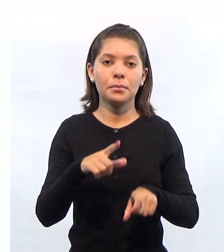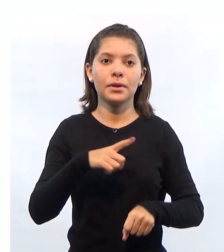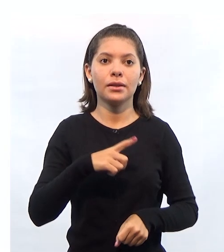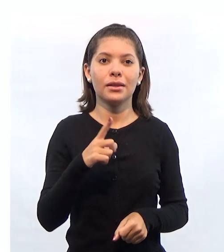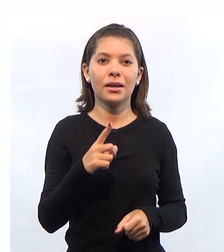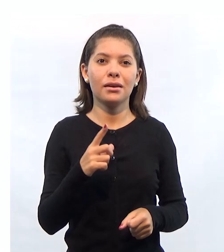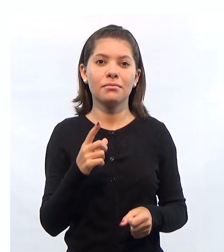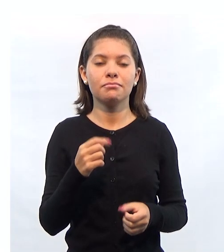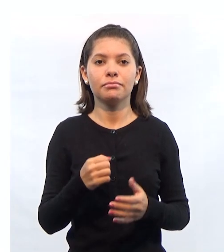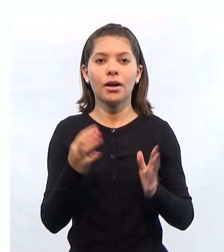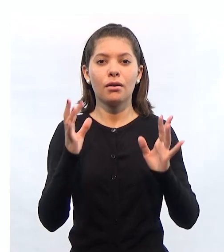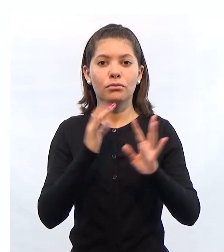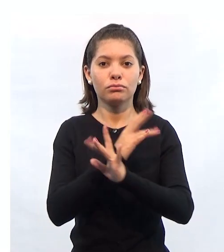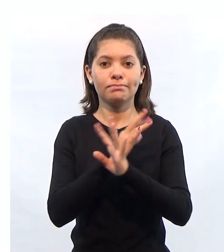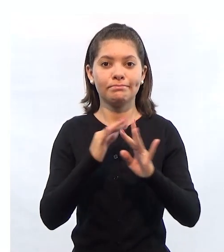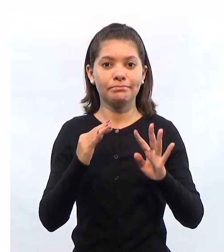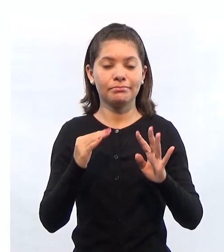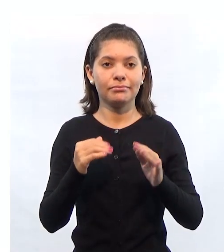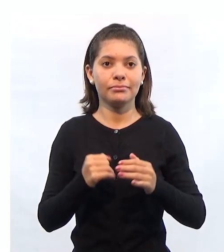o estoque em trânsito.